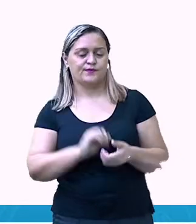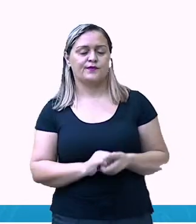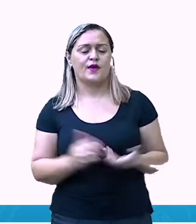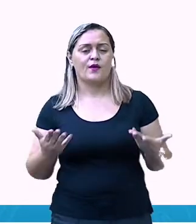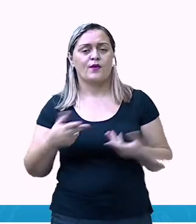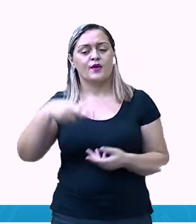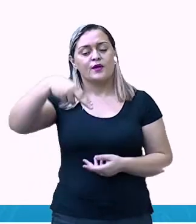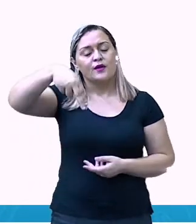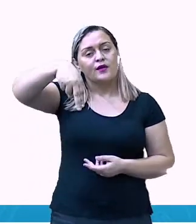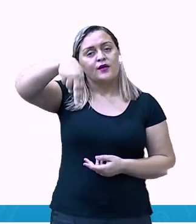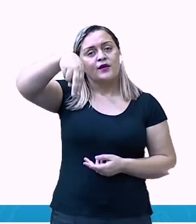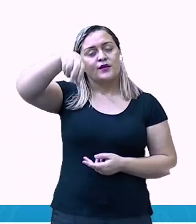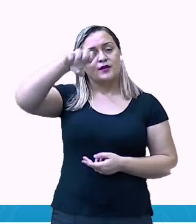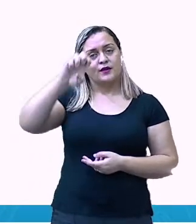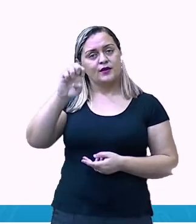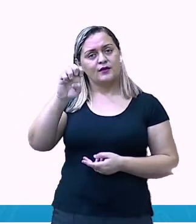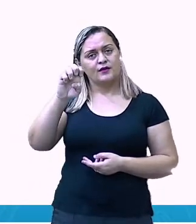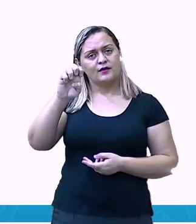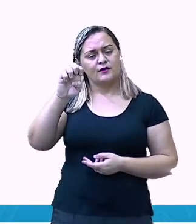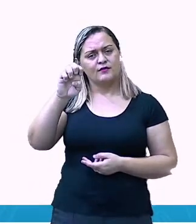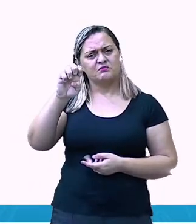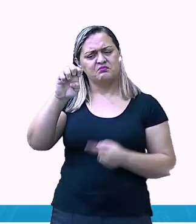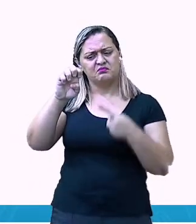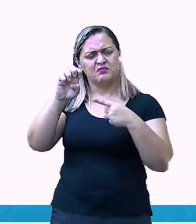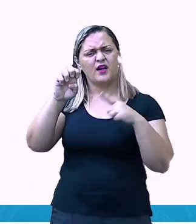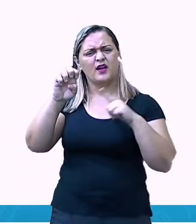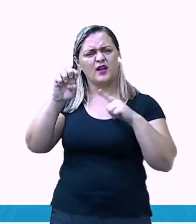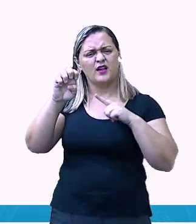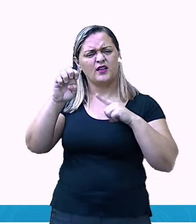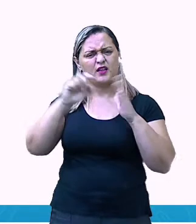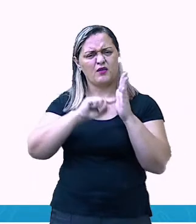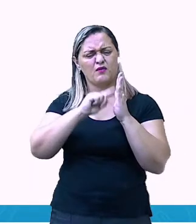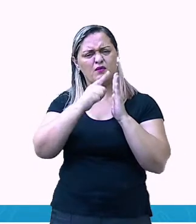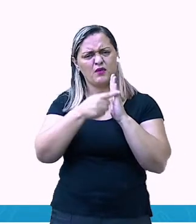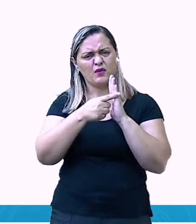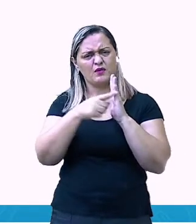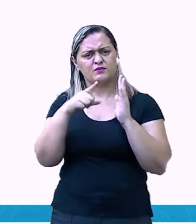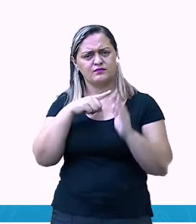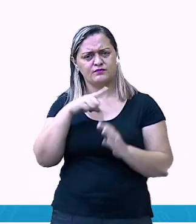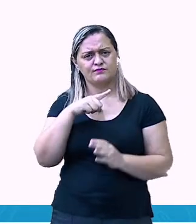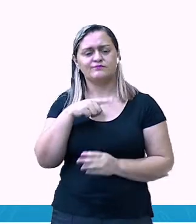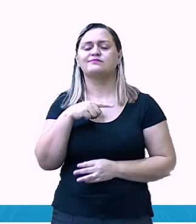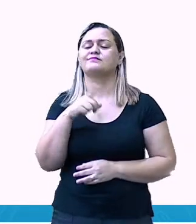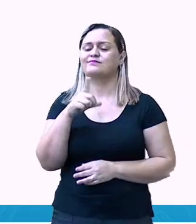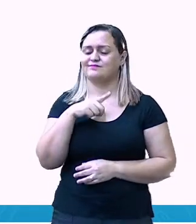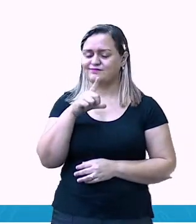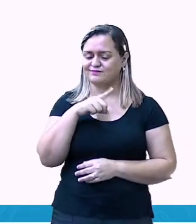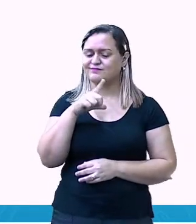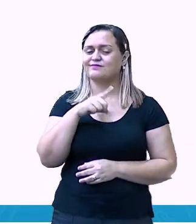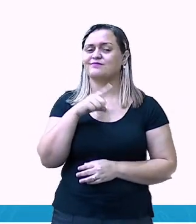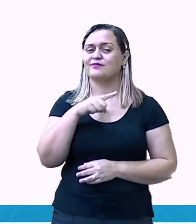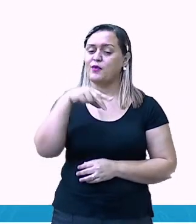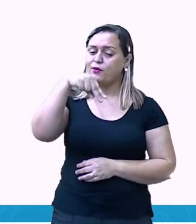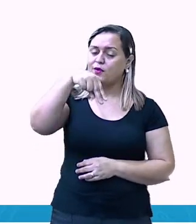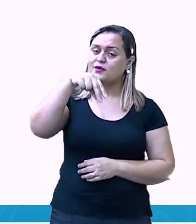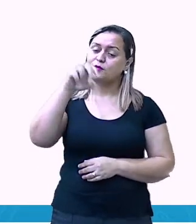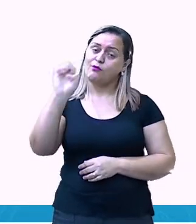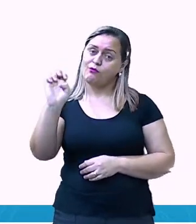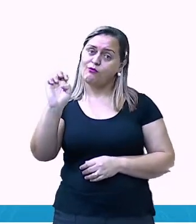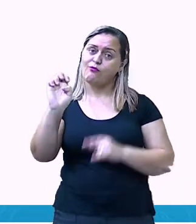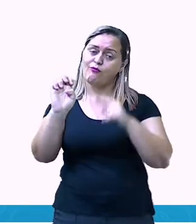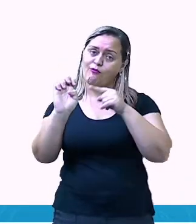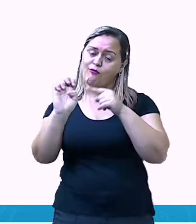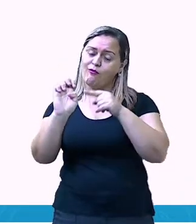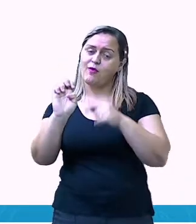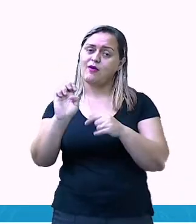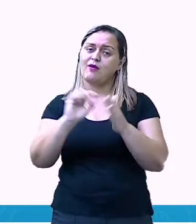meio. Tem alguma vogal nessa sílaba? Olha aí, o N e o E. Tem sim, o E é a